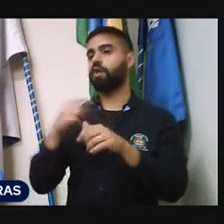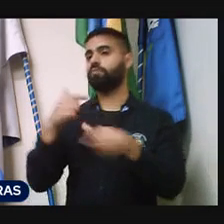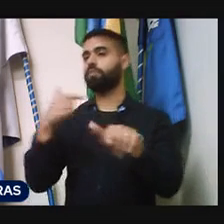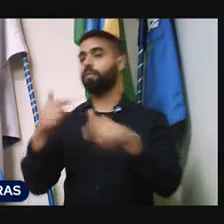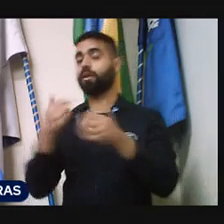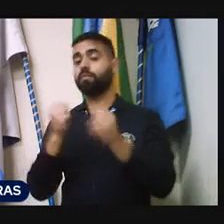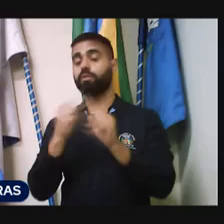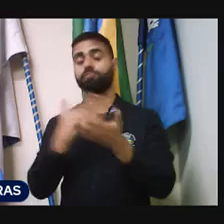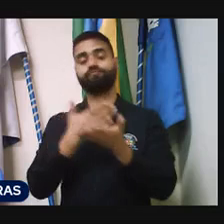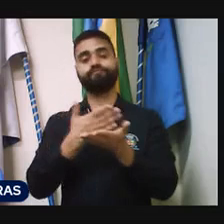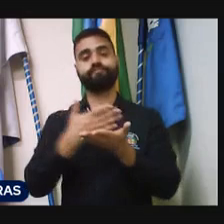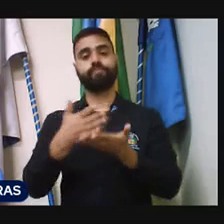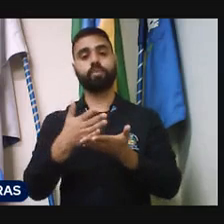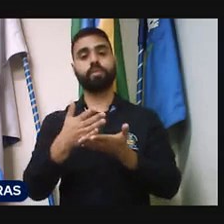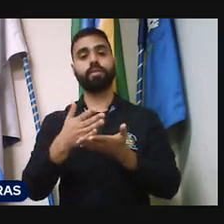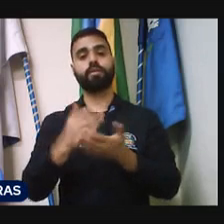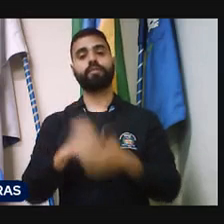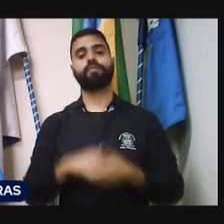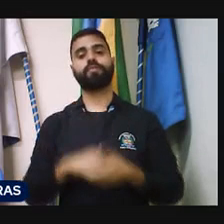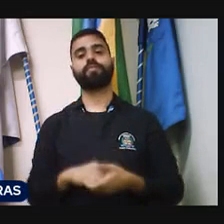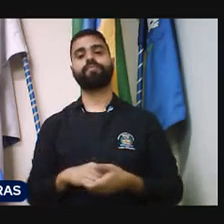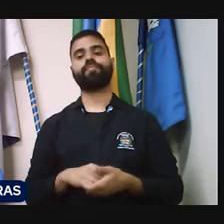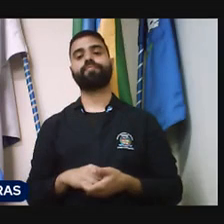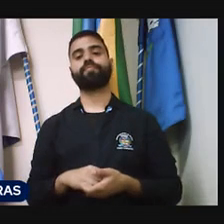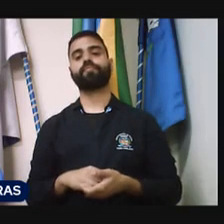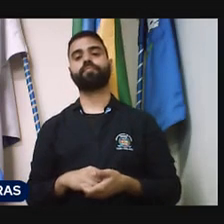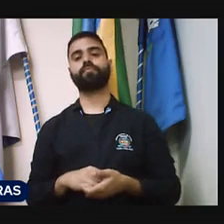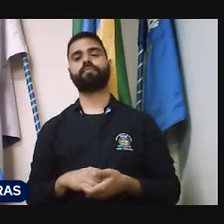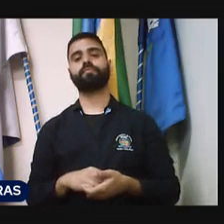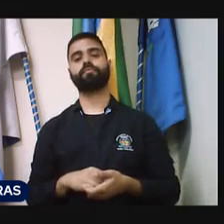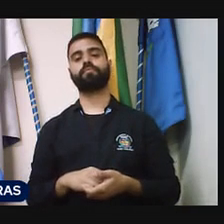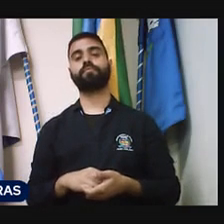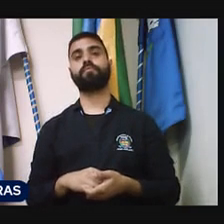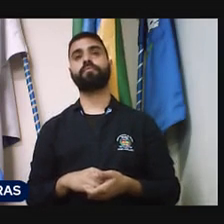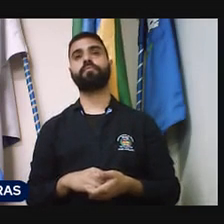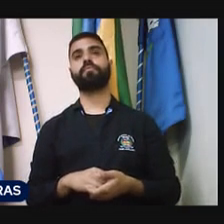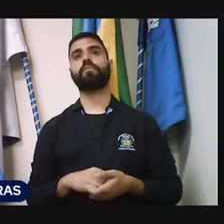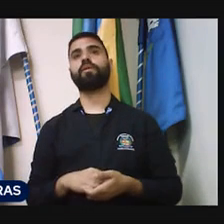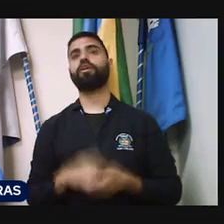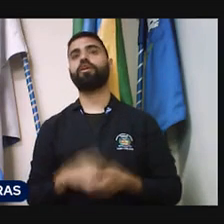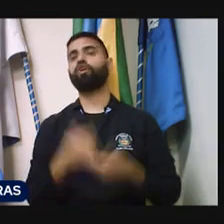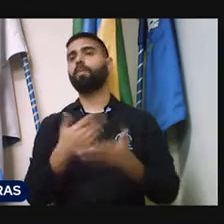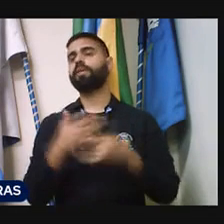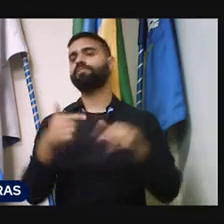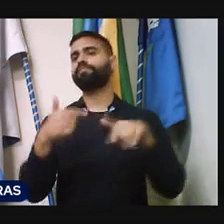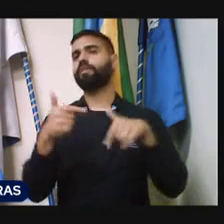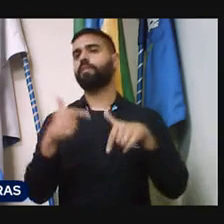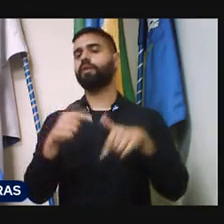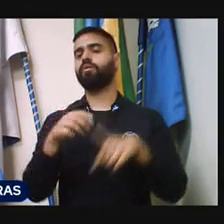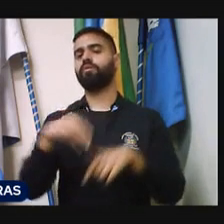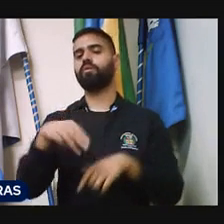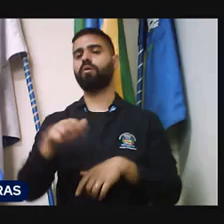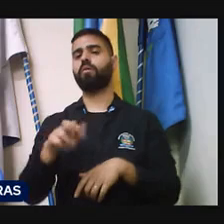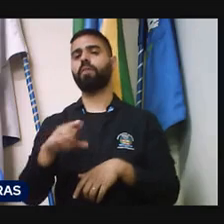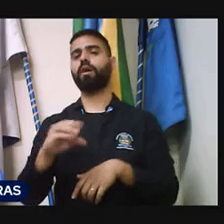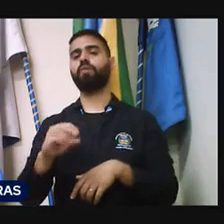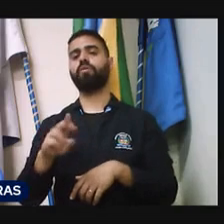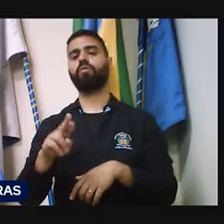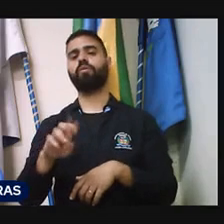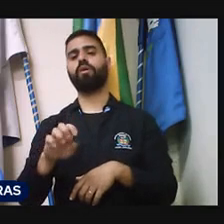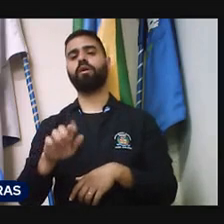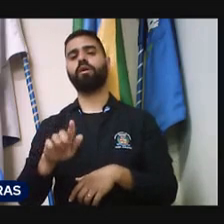gente iniciar esse esse serviço em cima do marco regulatório porque